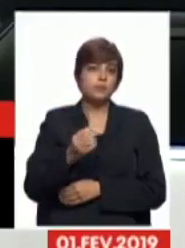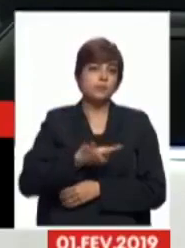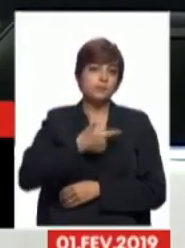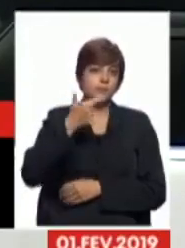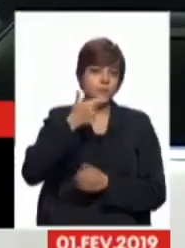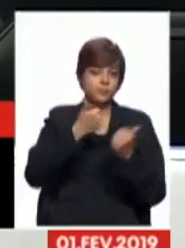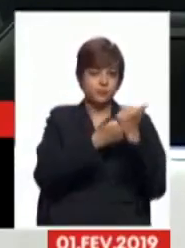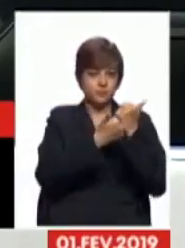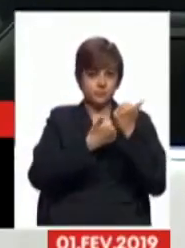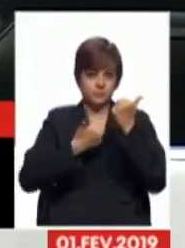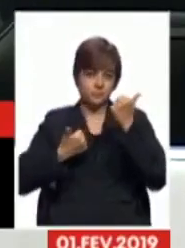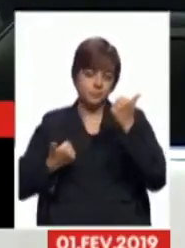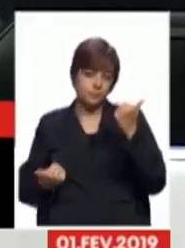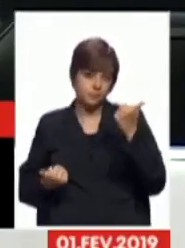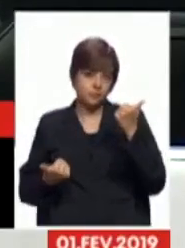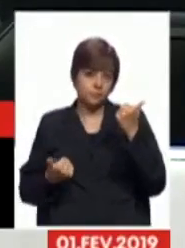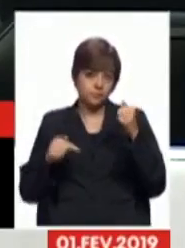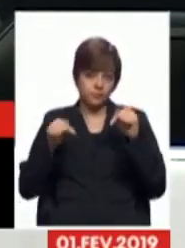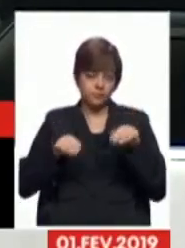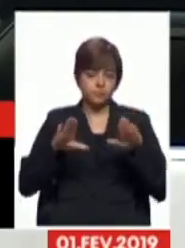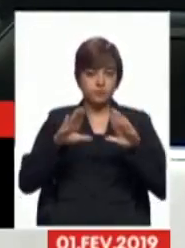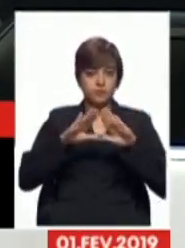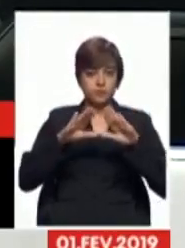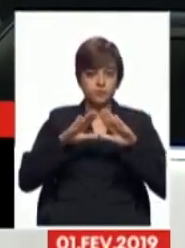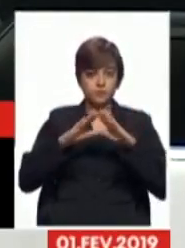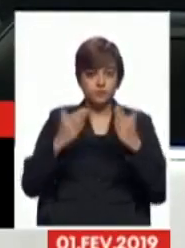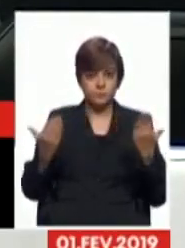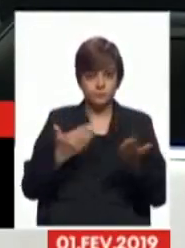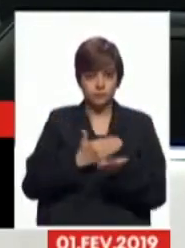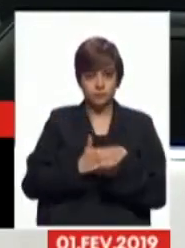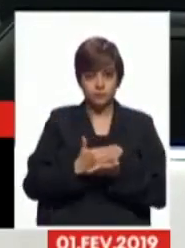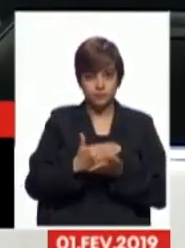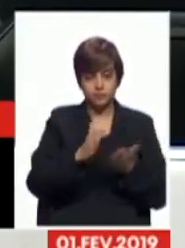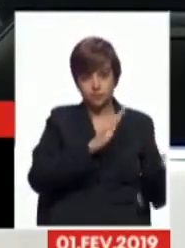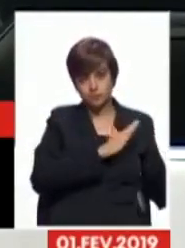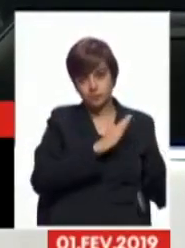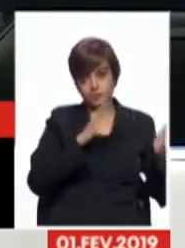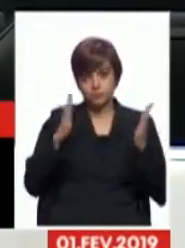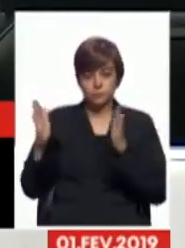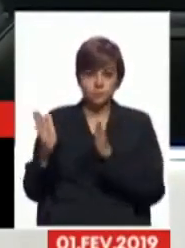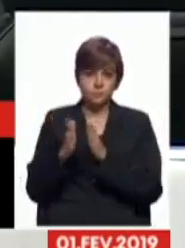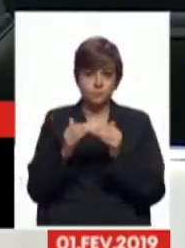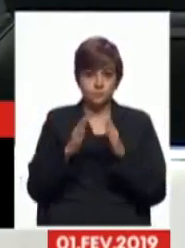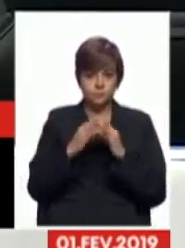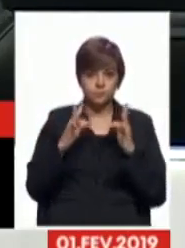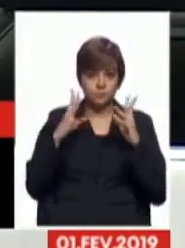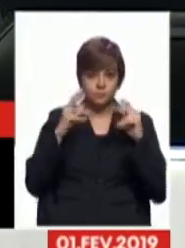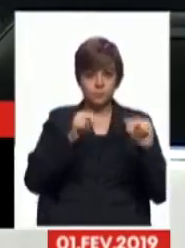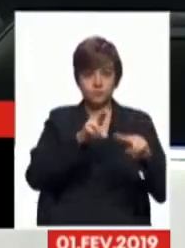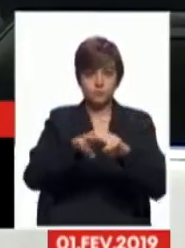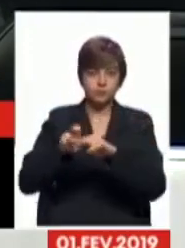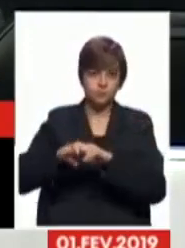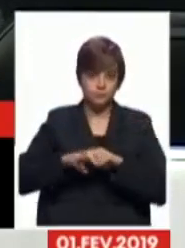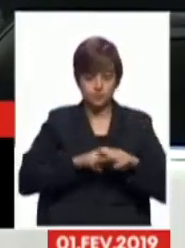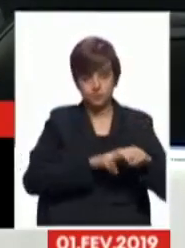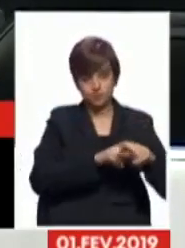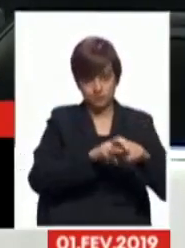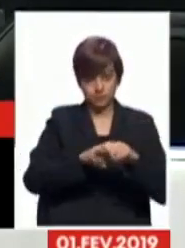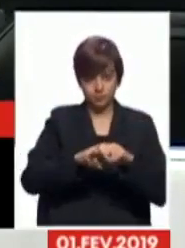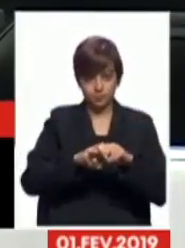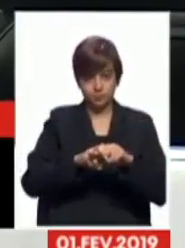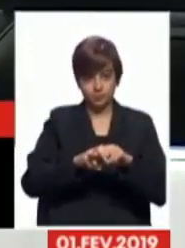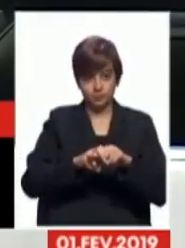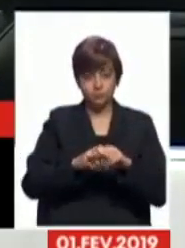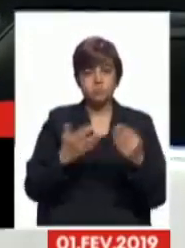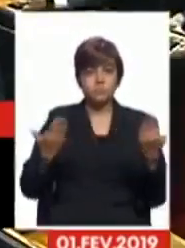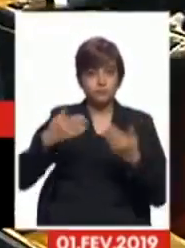Assembleia Legislativa. A presidência vai dar início ao processo e, para tanto, solicito os senhores deputados, senhores deputados, ocupem seus lugares.